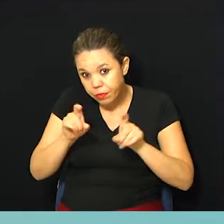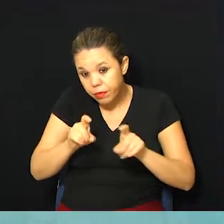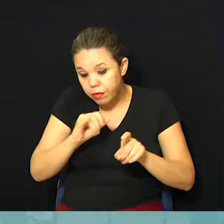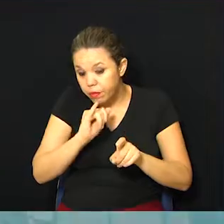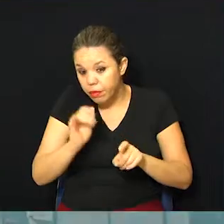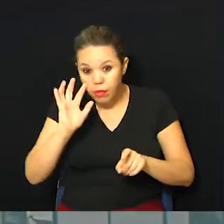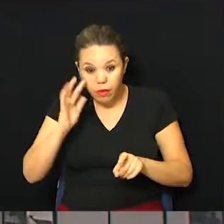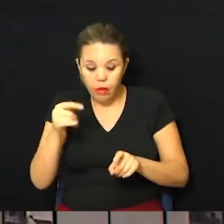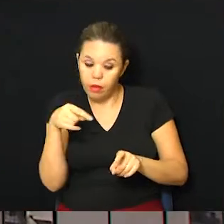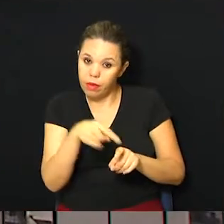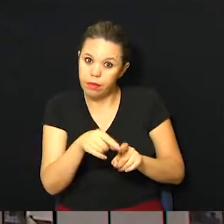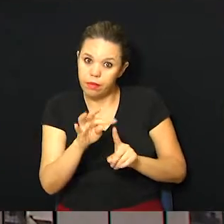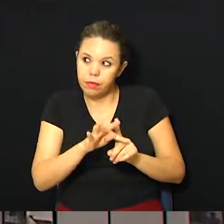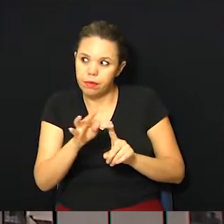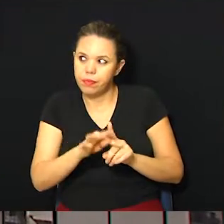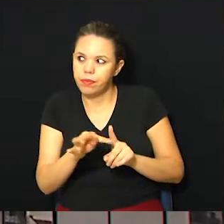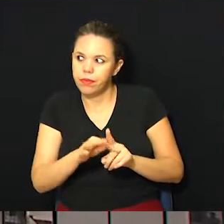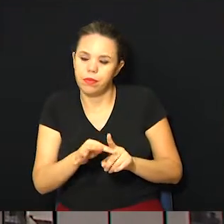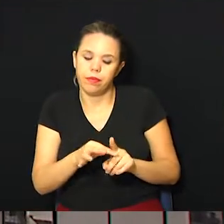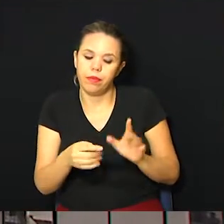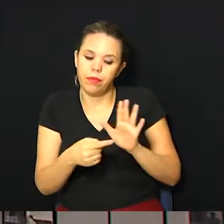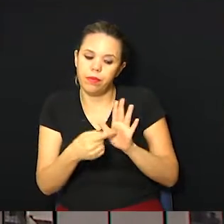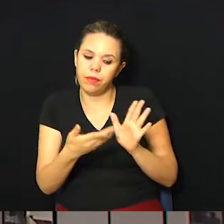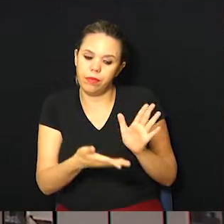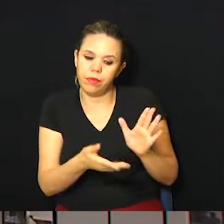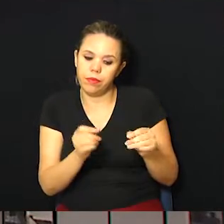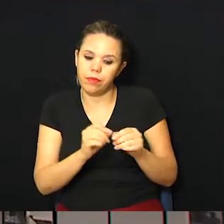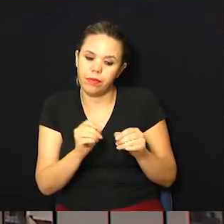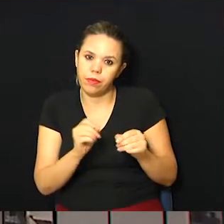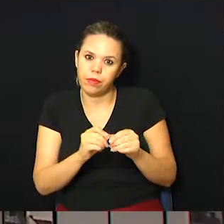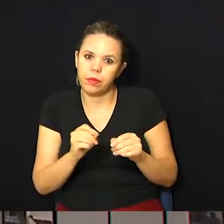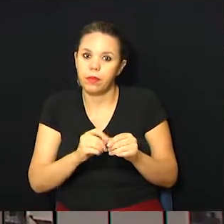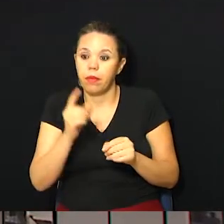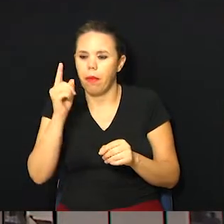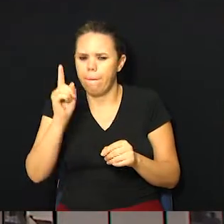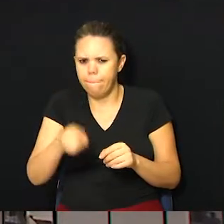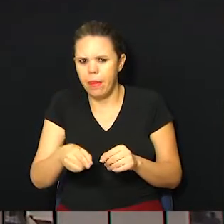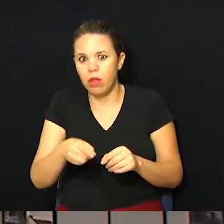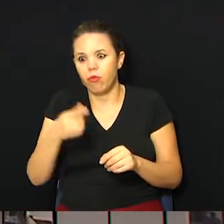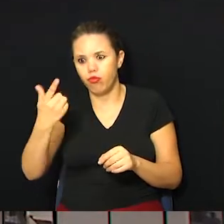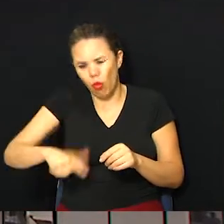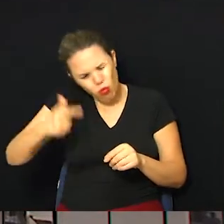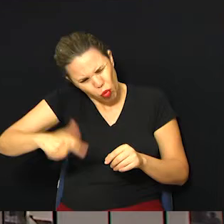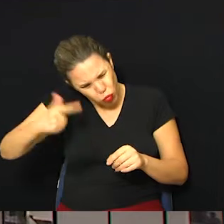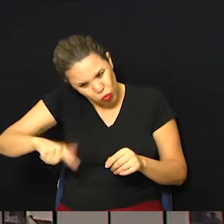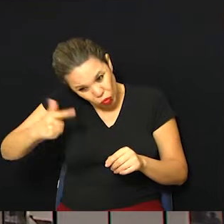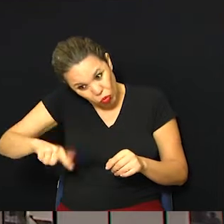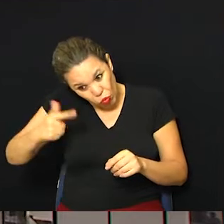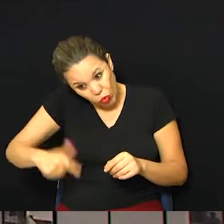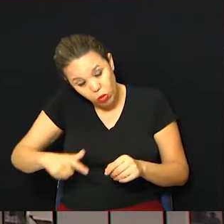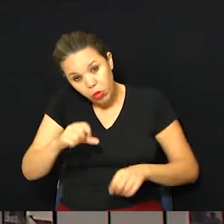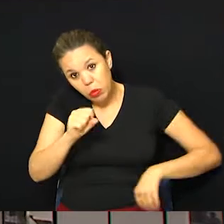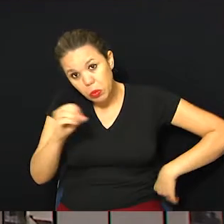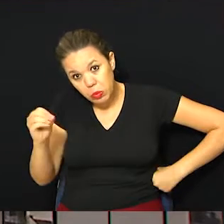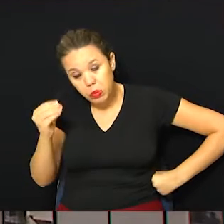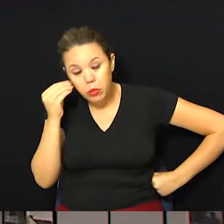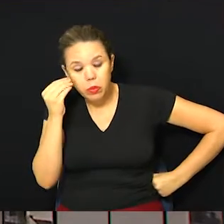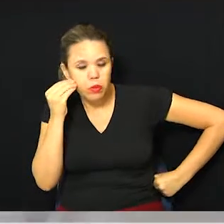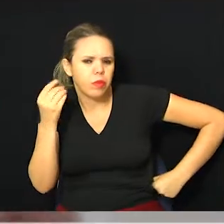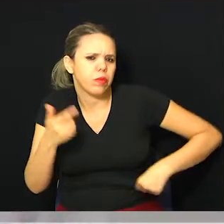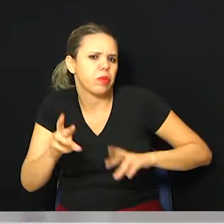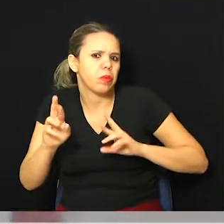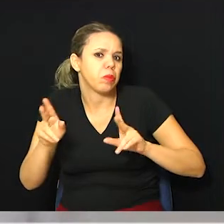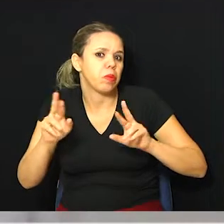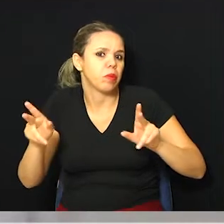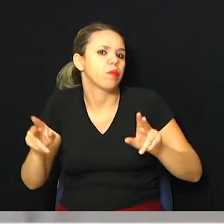dessa temperatura é isso aqui. E a gente faz isso mais de 1000 vezes, né, usando cada vez 80 amostras diferentes.